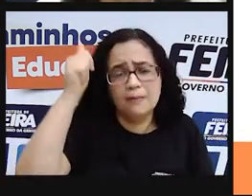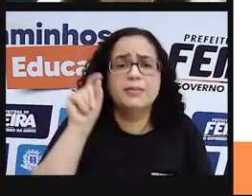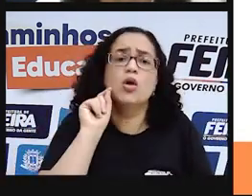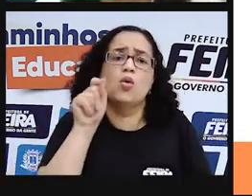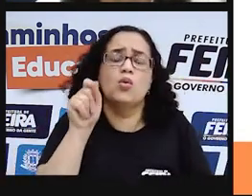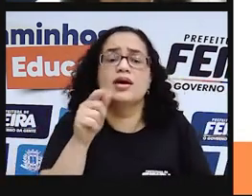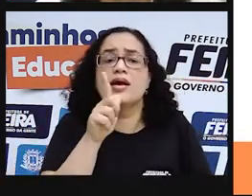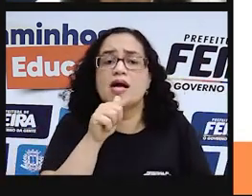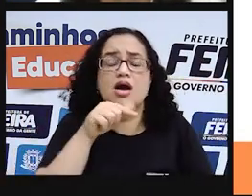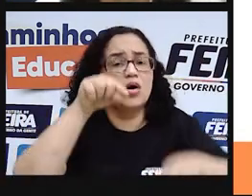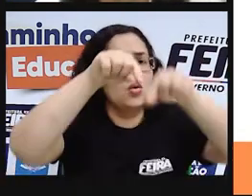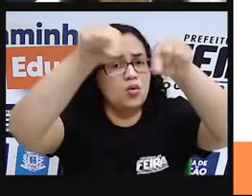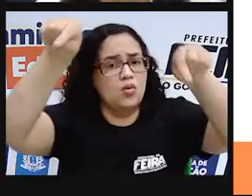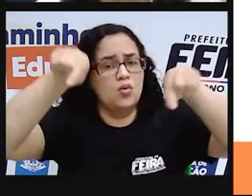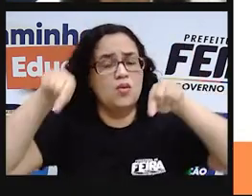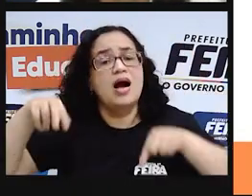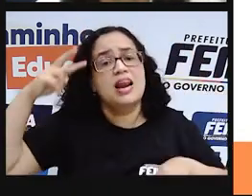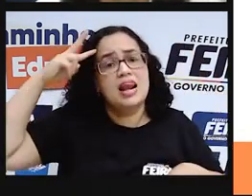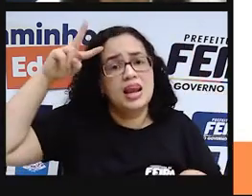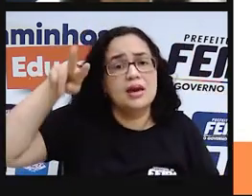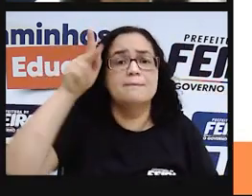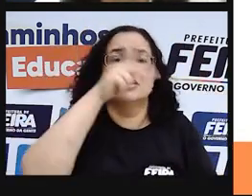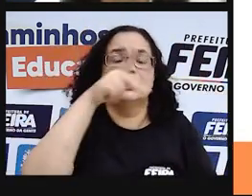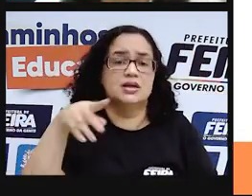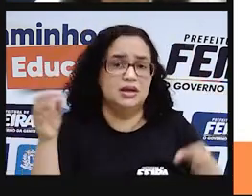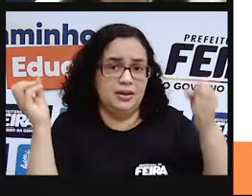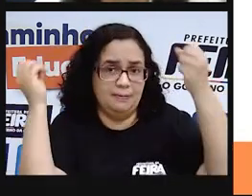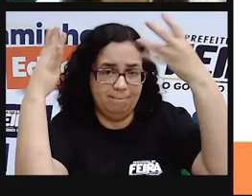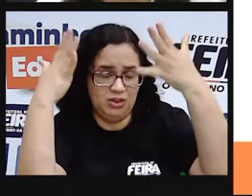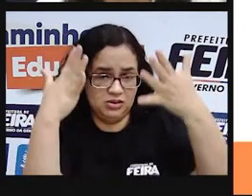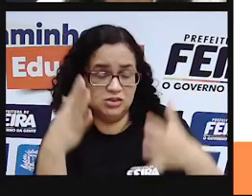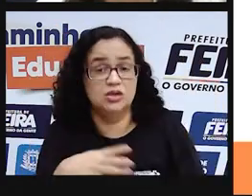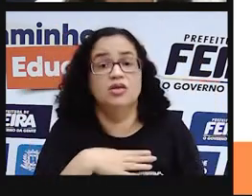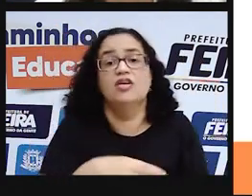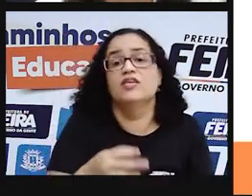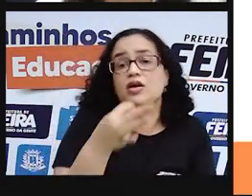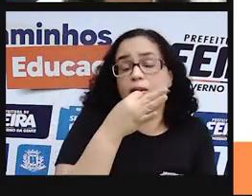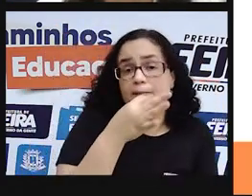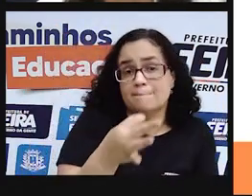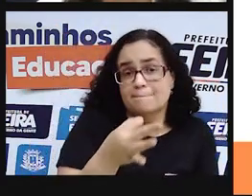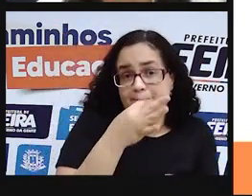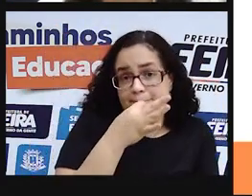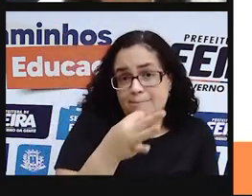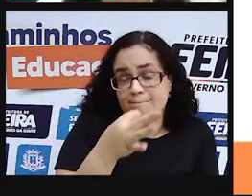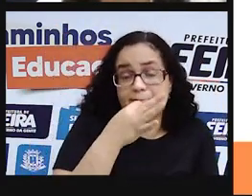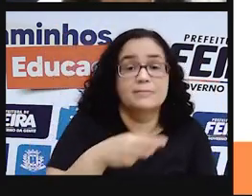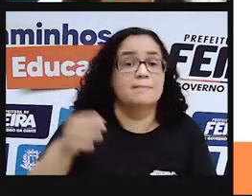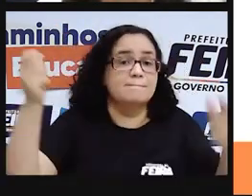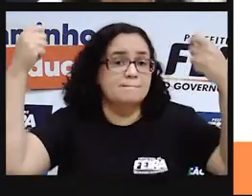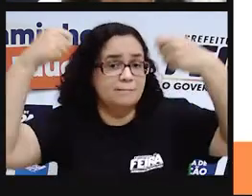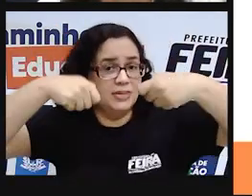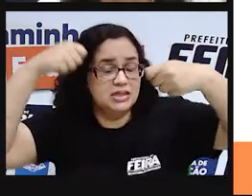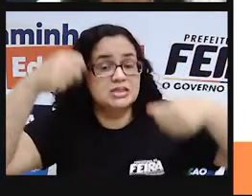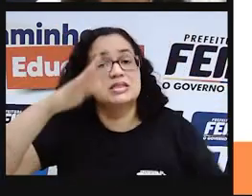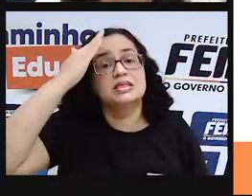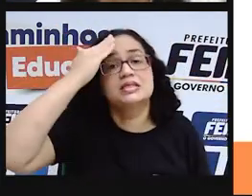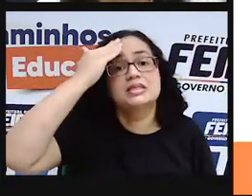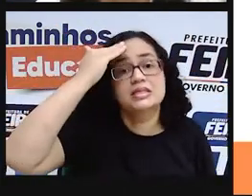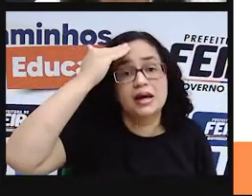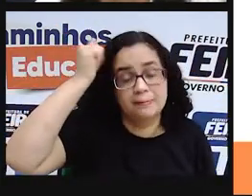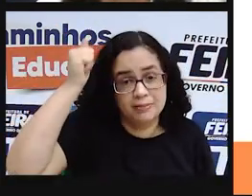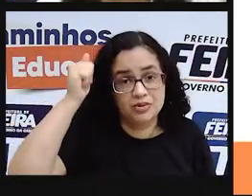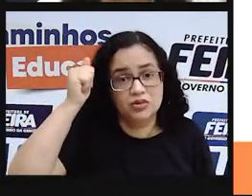que é uma lagoa entrar em que a projeto explicou né trouxe aí vários conceitos e tudo que a gente precisa saber para